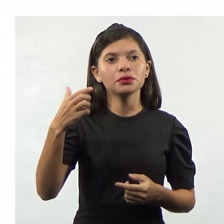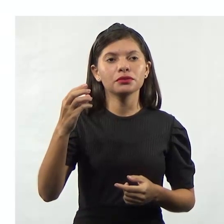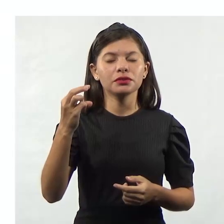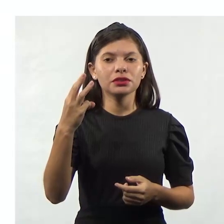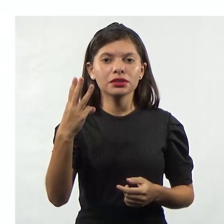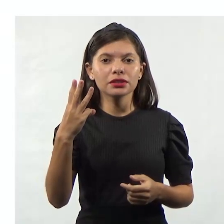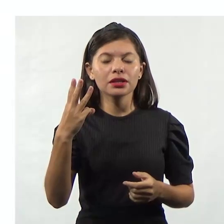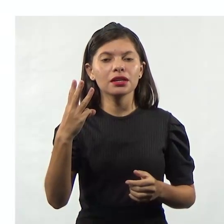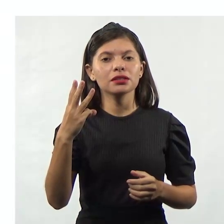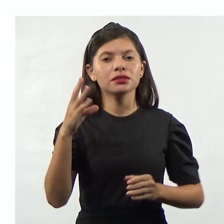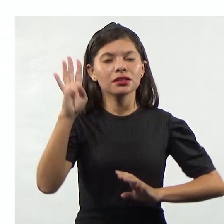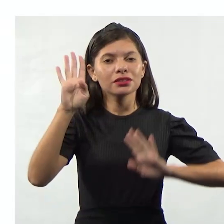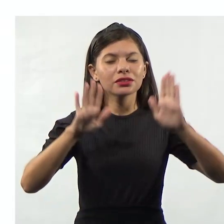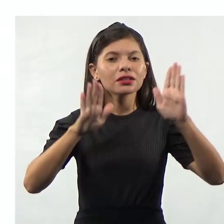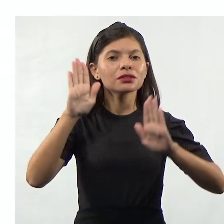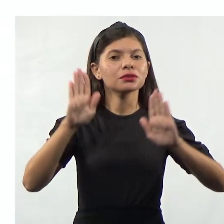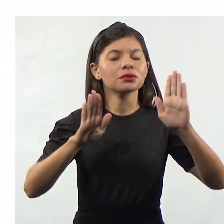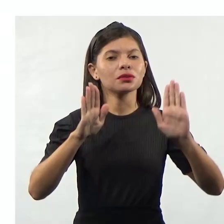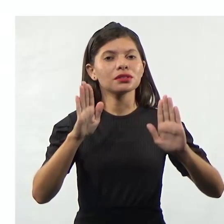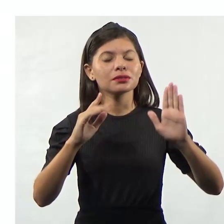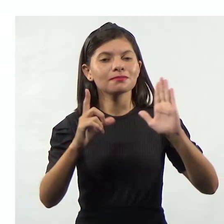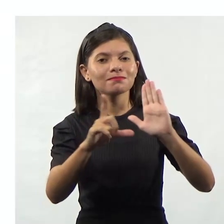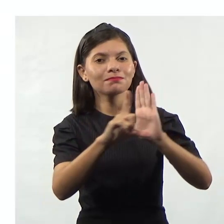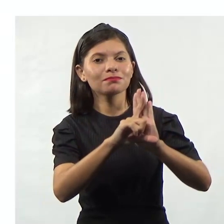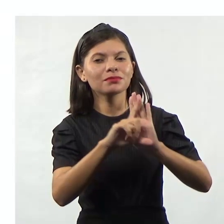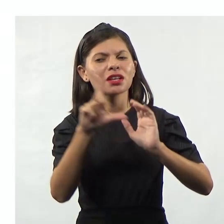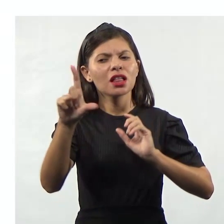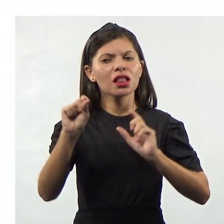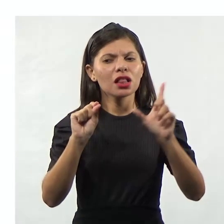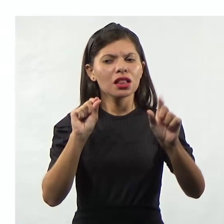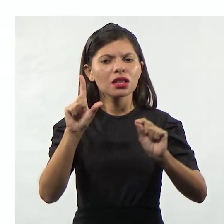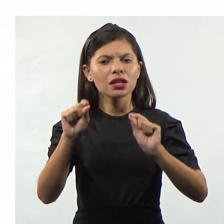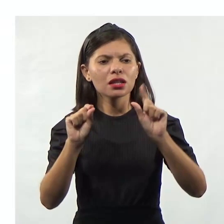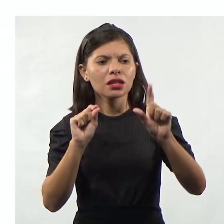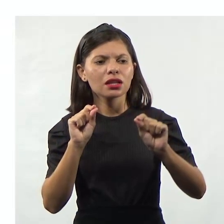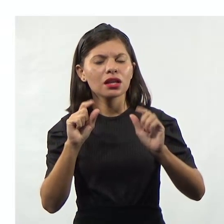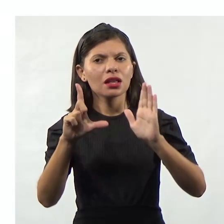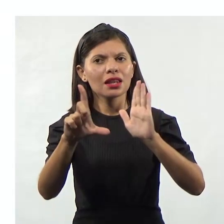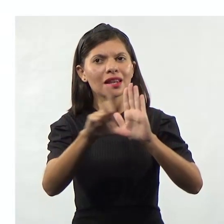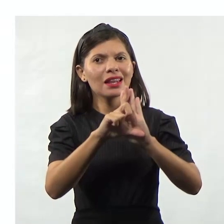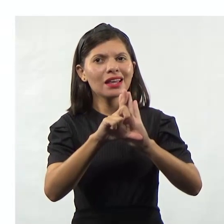administração pode optar pela lei mais recente ou pelas mais